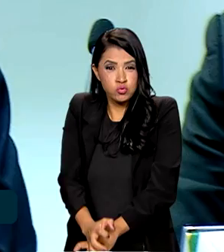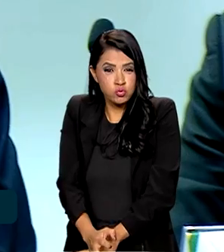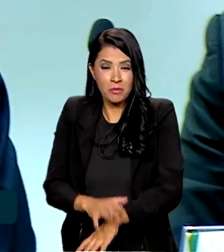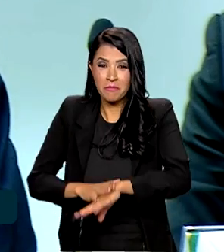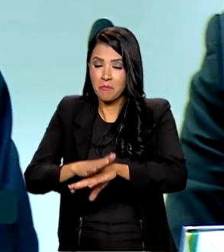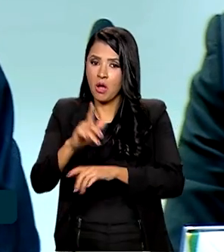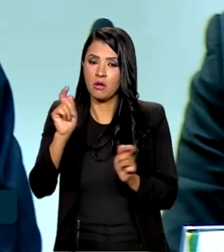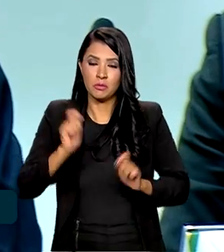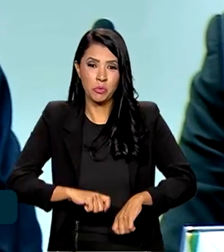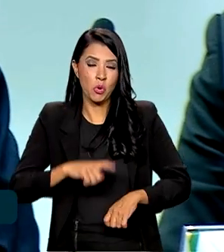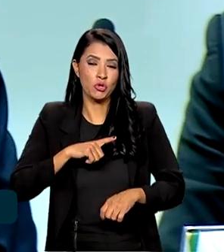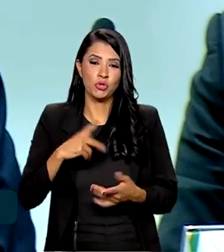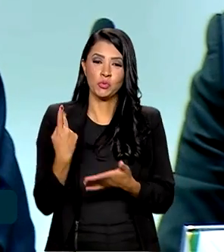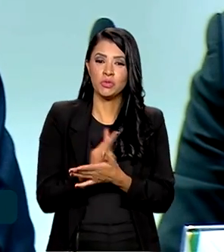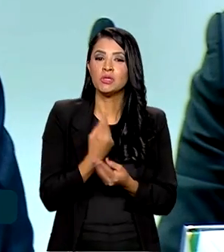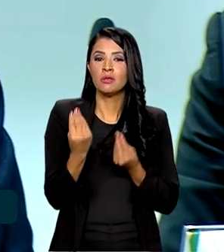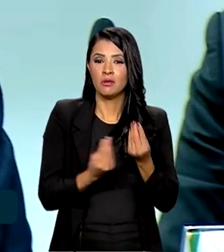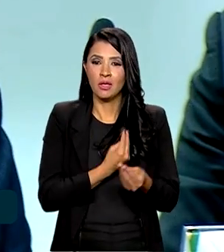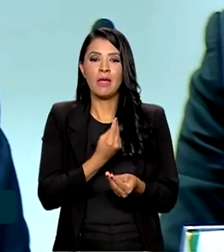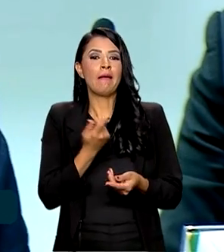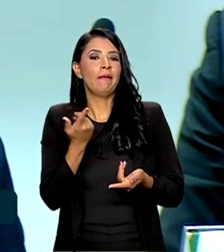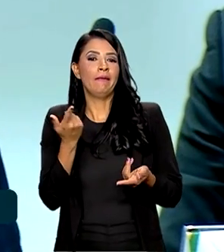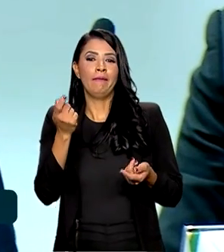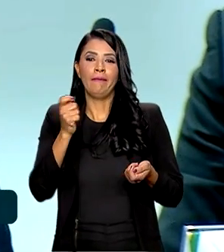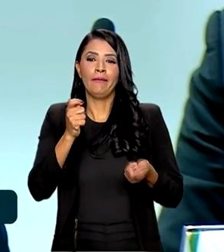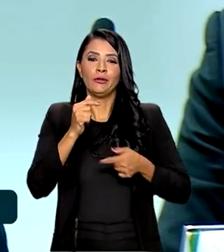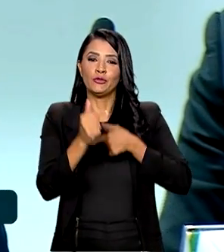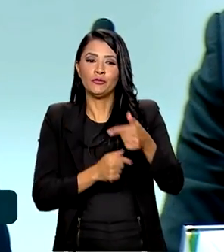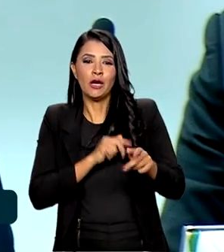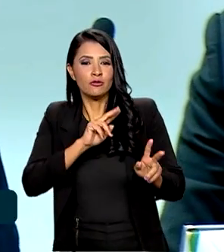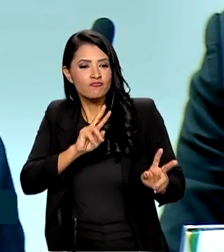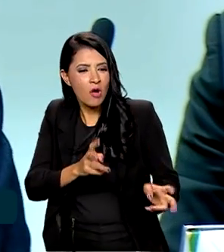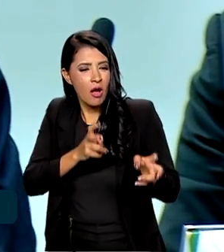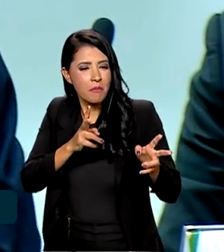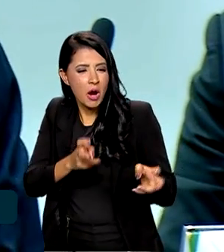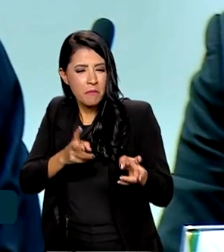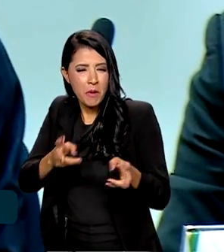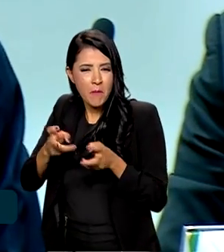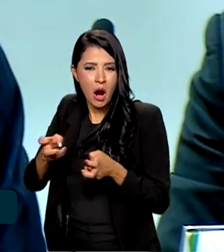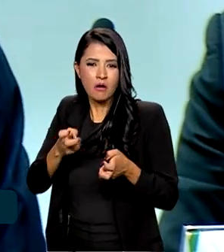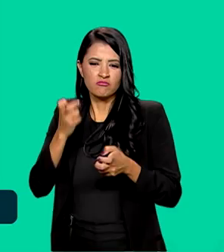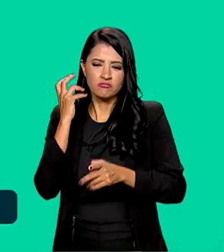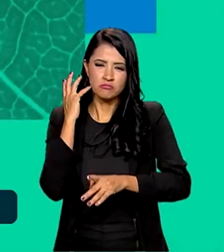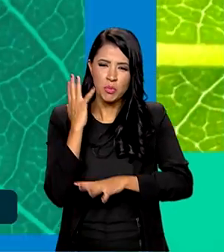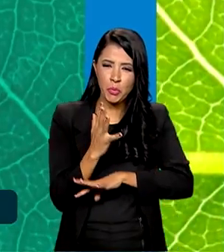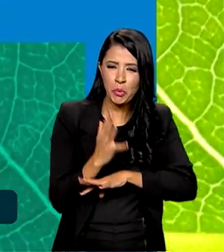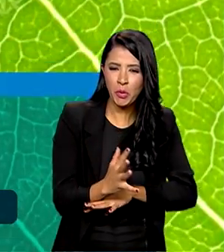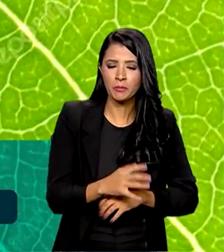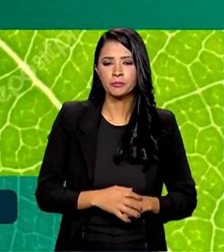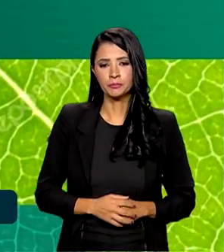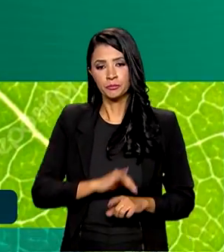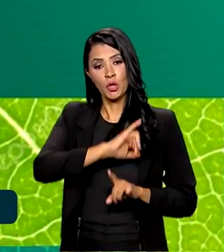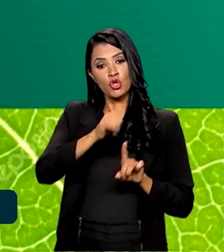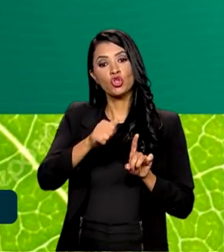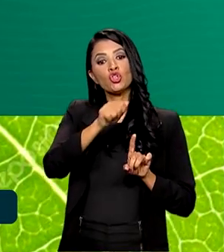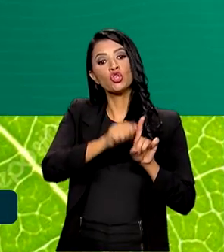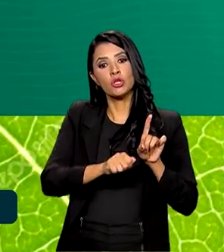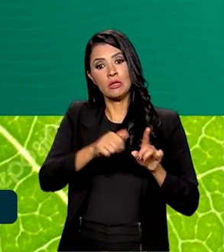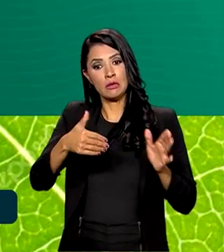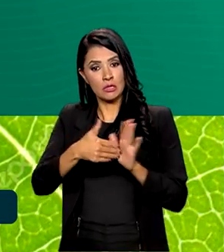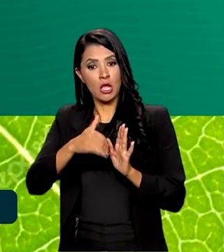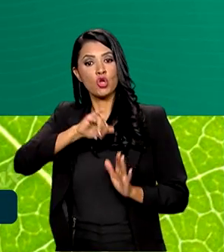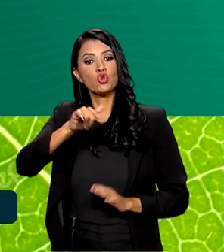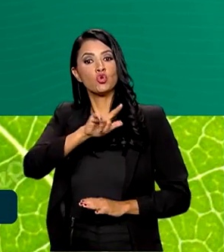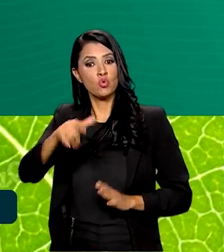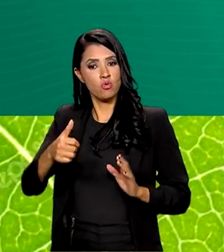mais propício para as atividades de exploração de desmatamento de Janeiro a julho deste